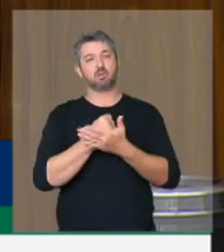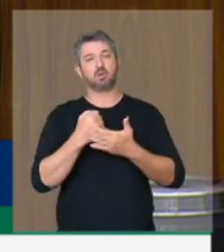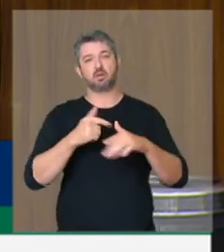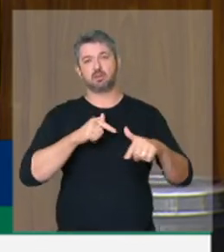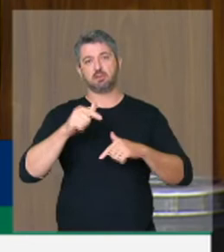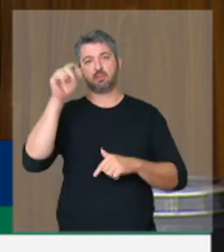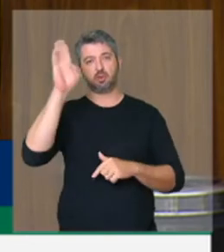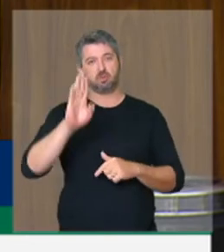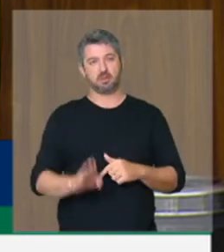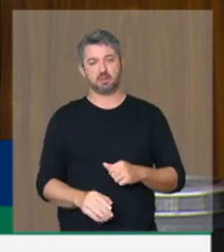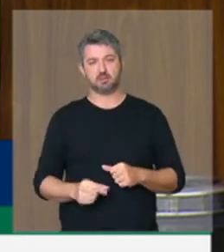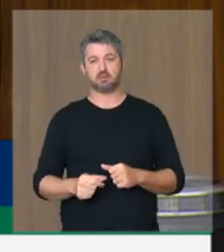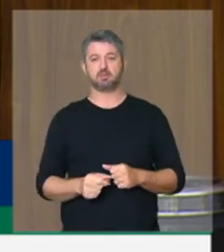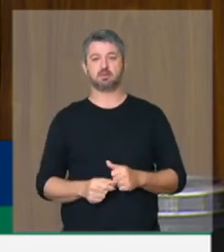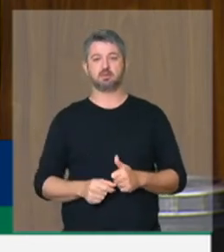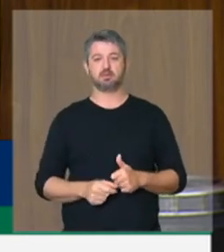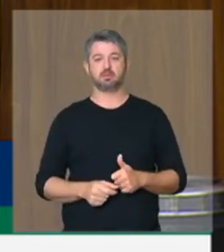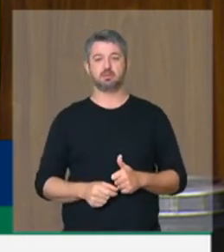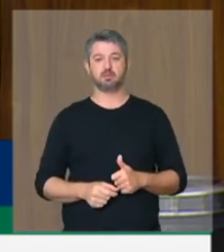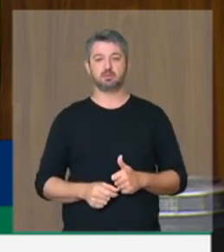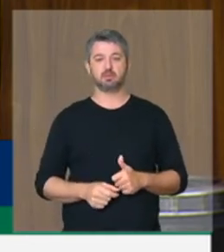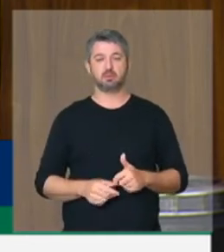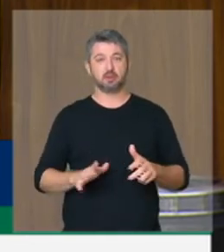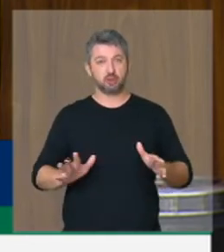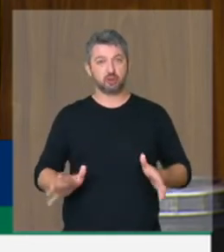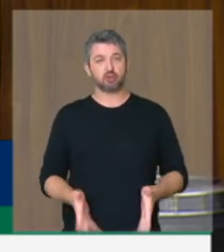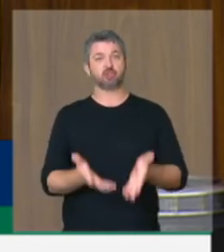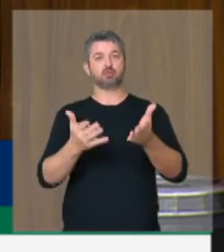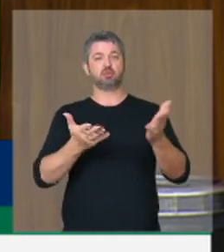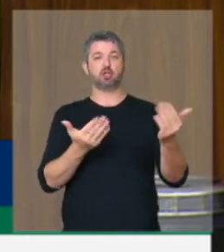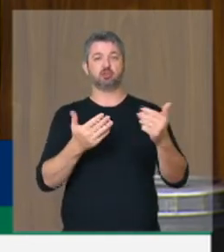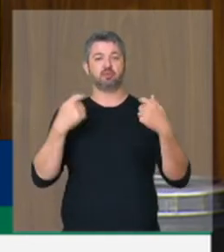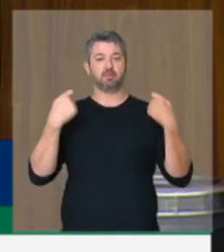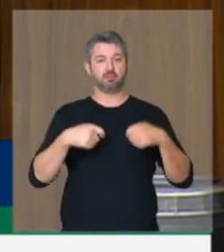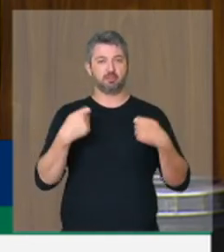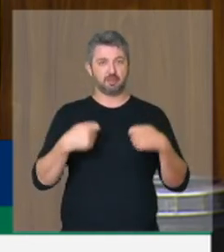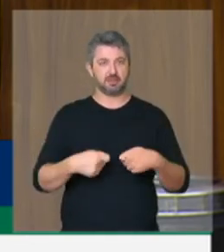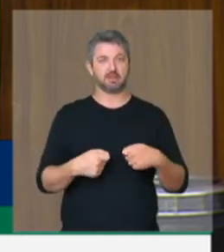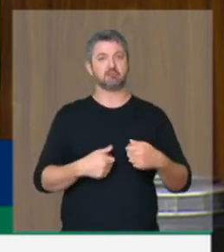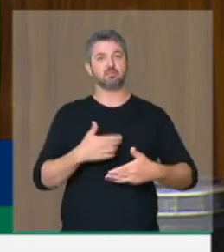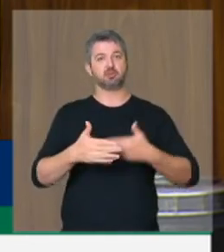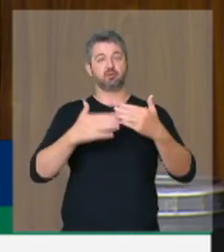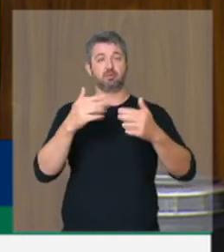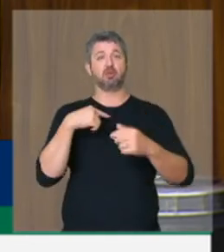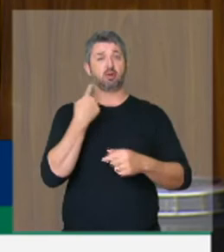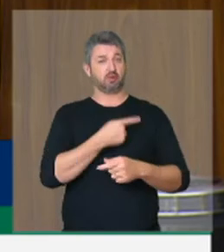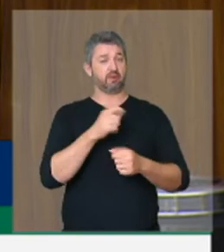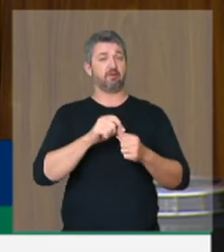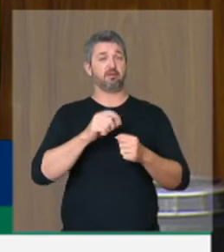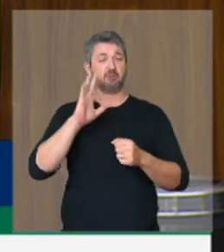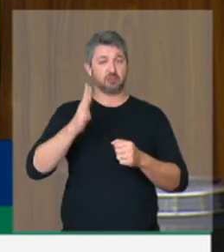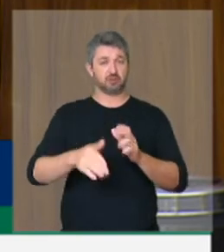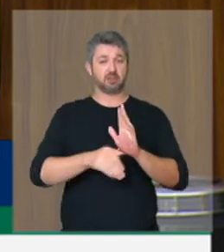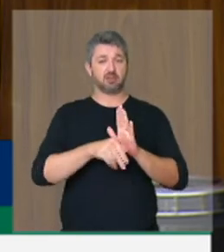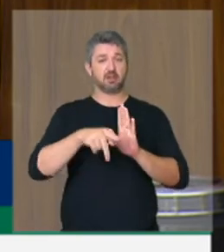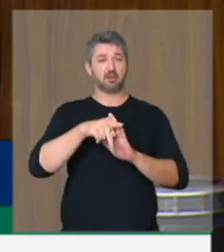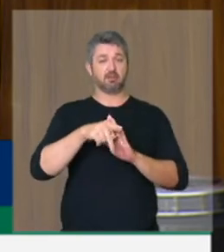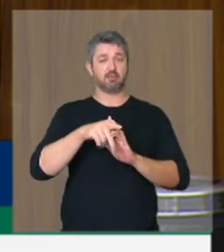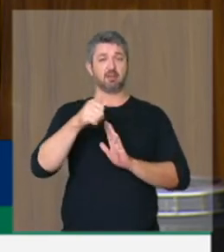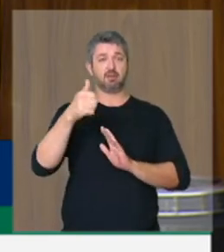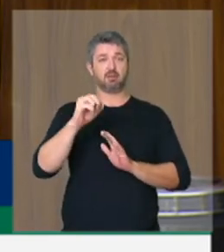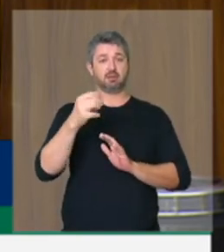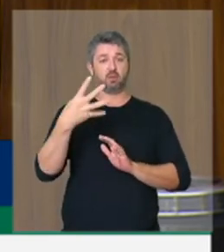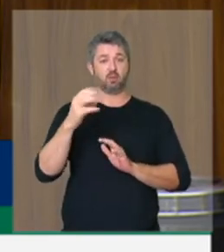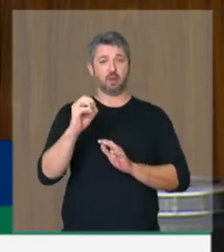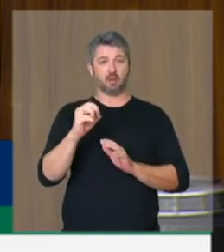país. E nós precisamos de estimular aí os nossos jovens a empreender. Foi assim que fizemos na medida provisória 1040,